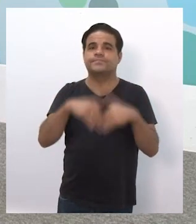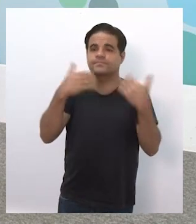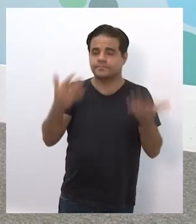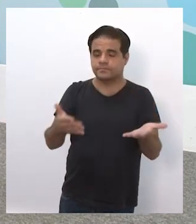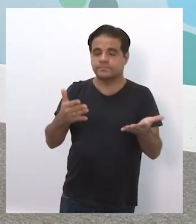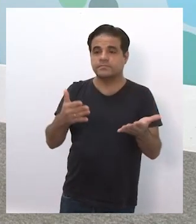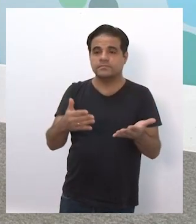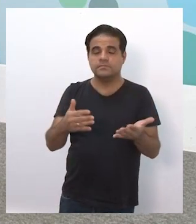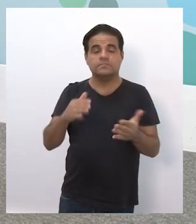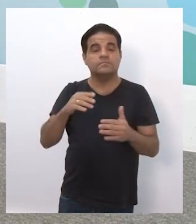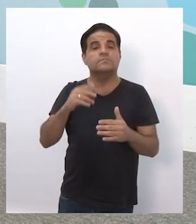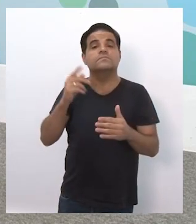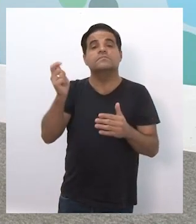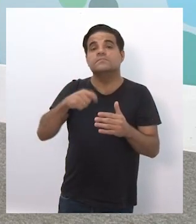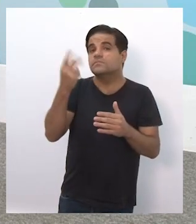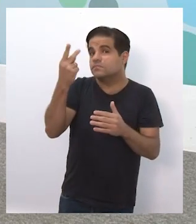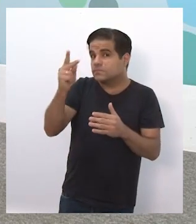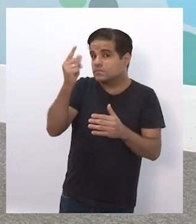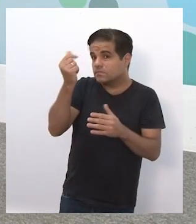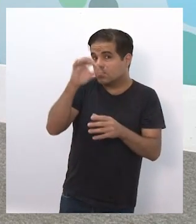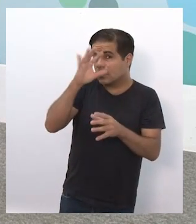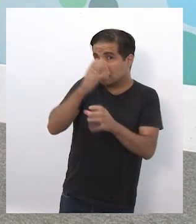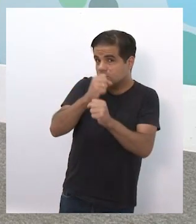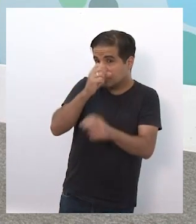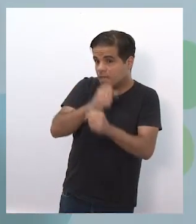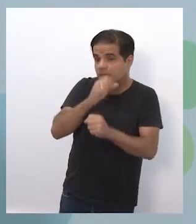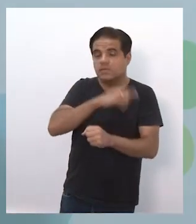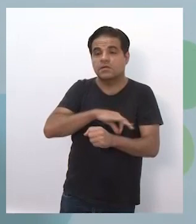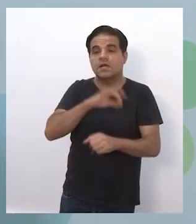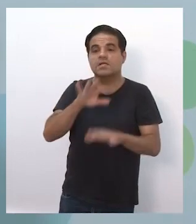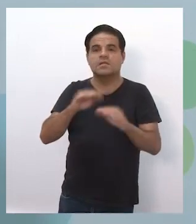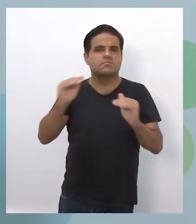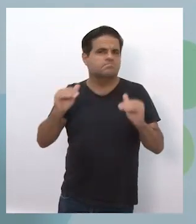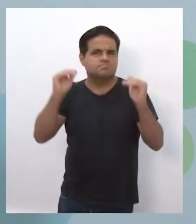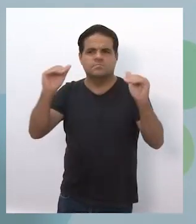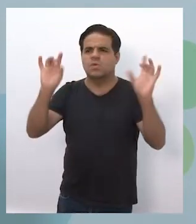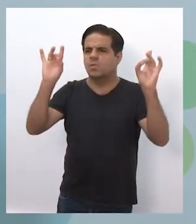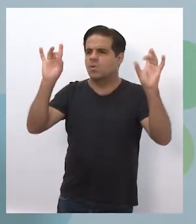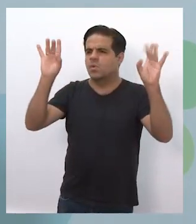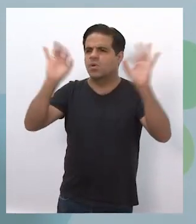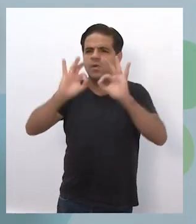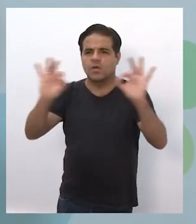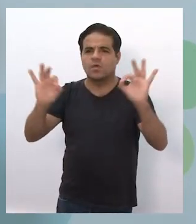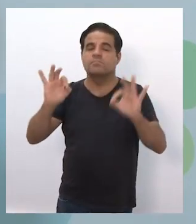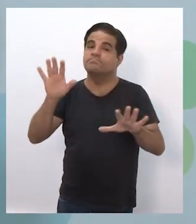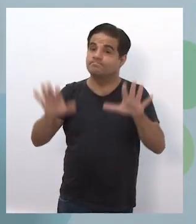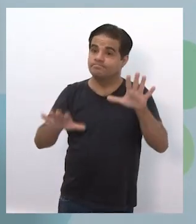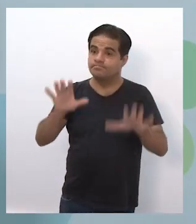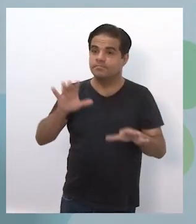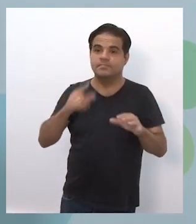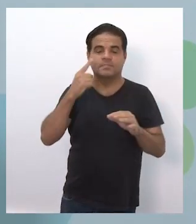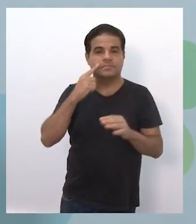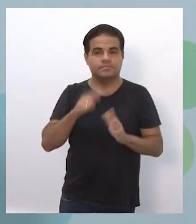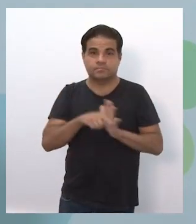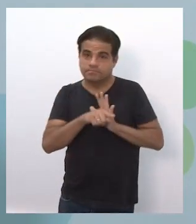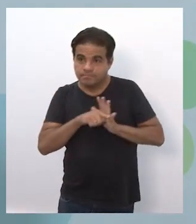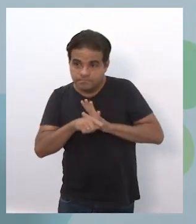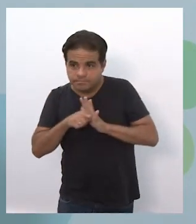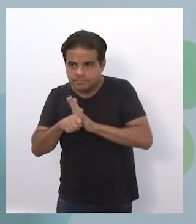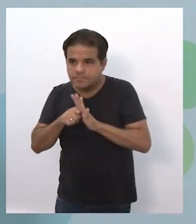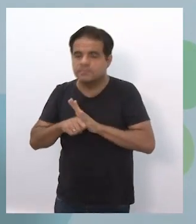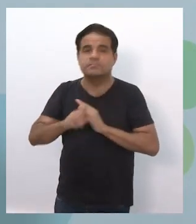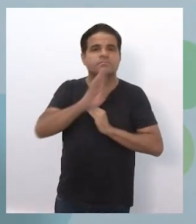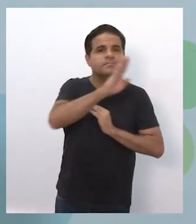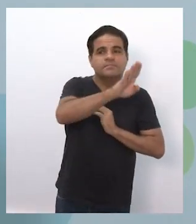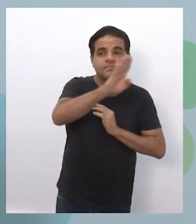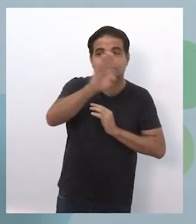vai caber no seu bolso, no seu orçamento, né? Então, às vezes a gente falou de tops de linha aqui, coisas caras, mas vocês vão fazer uma pesquisinha aí hoje,